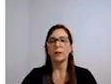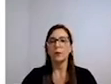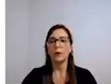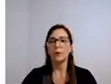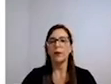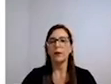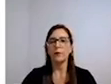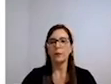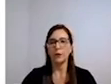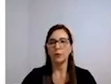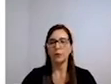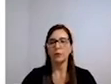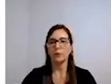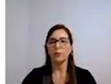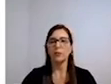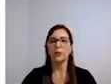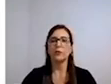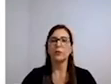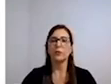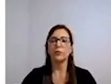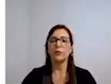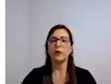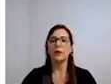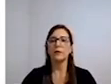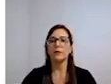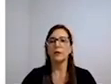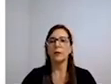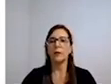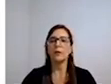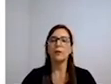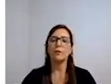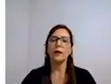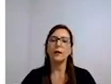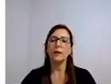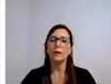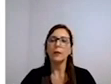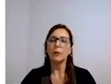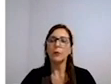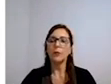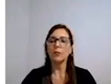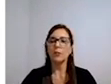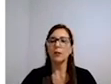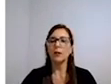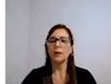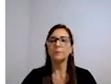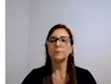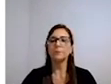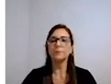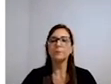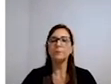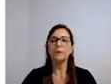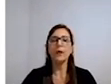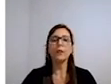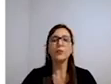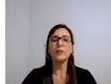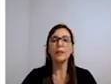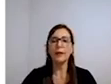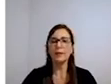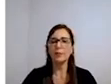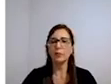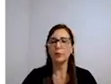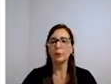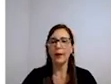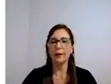uma vértebra e outra, a gente tem o disco, né, intervertebral que vai impedir aí o